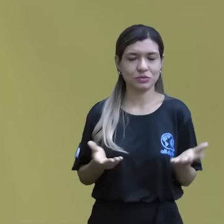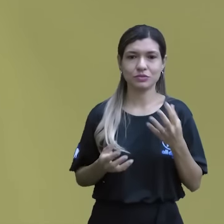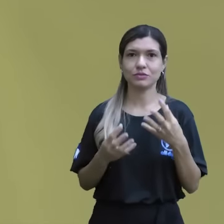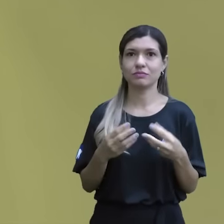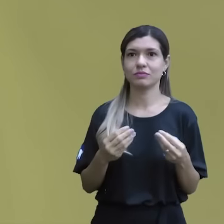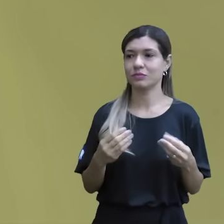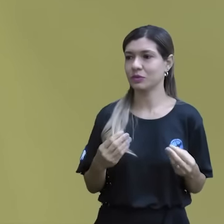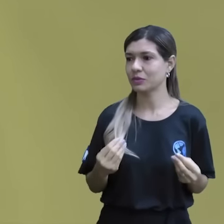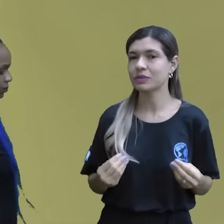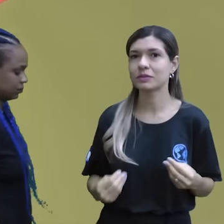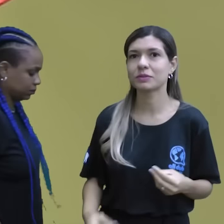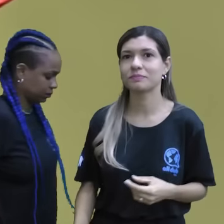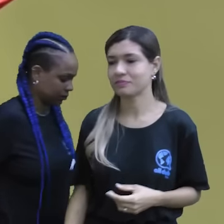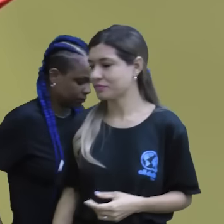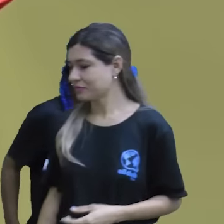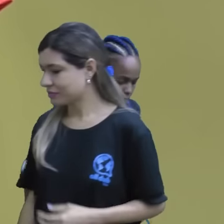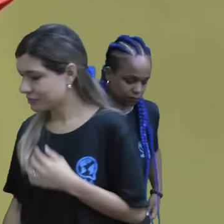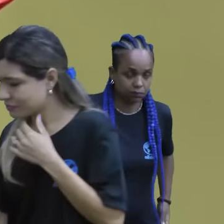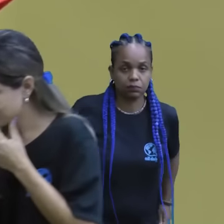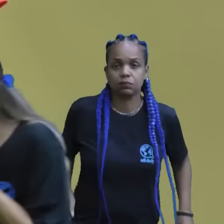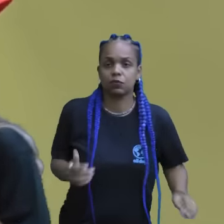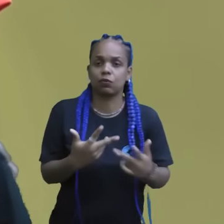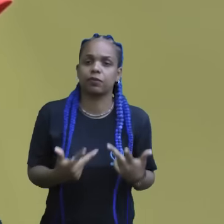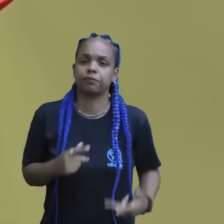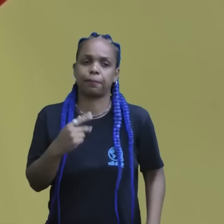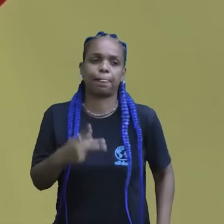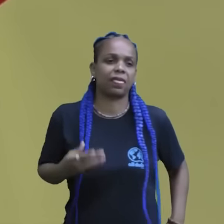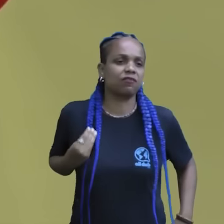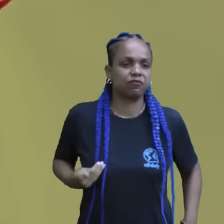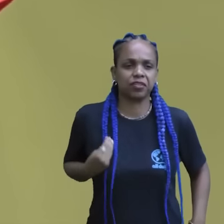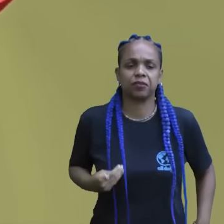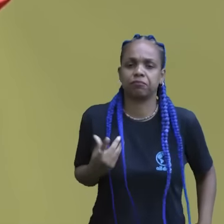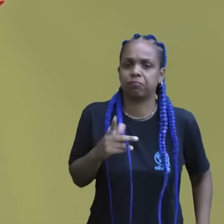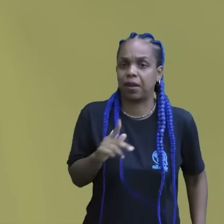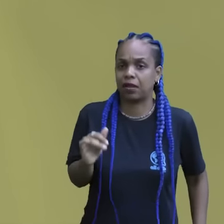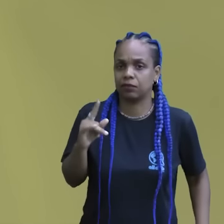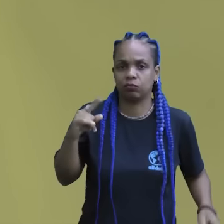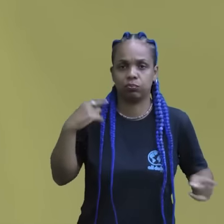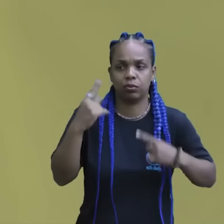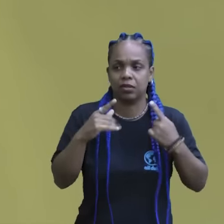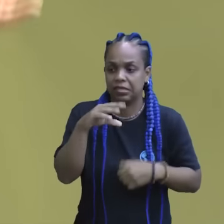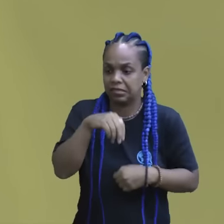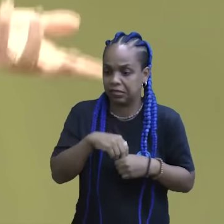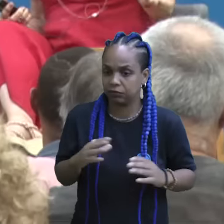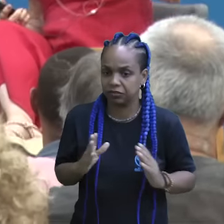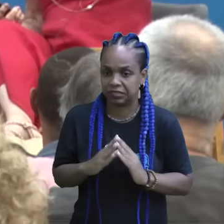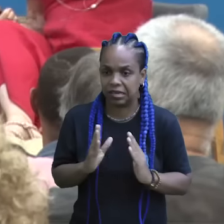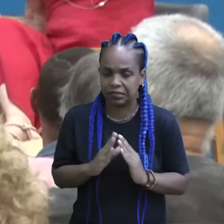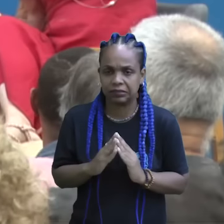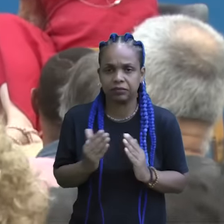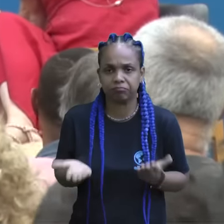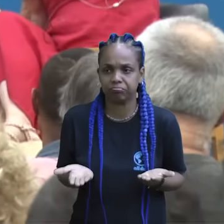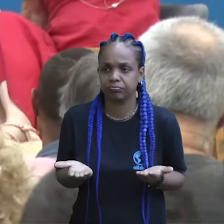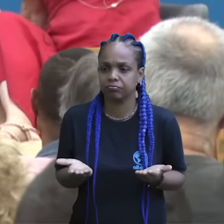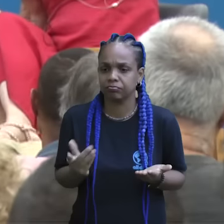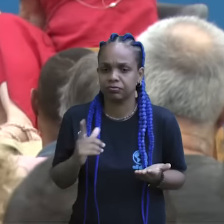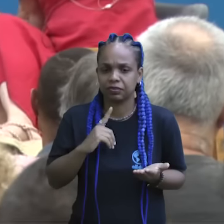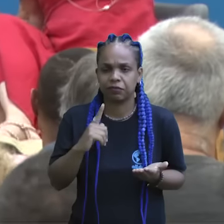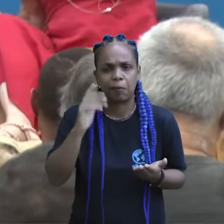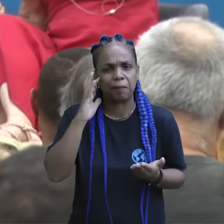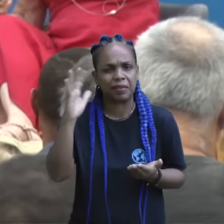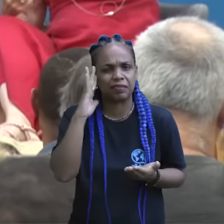dentro de casa, indo de... Eu fico pensando, eu estou dirigindo de volta do Fundão, e fico pensando que ele ia do centro,